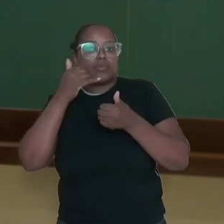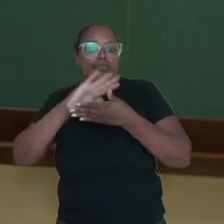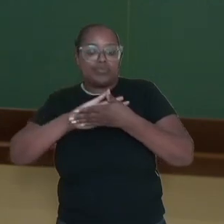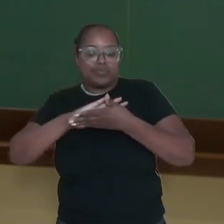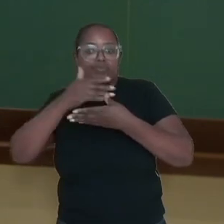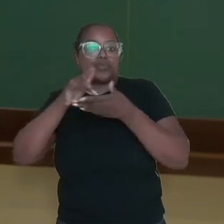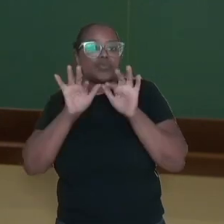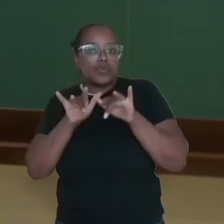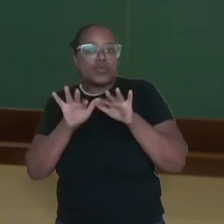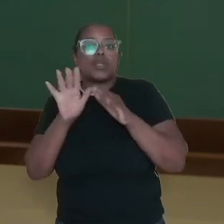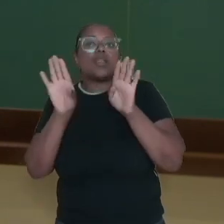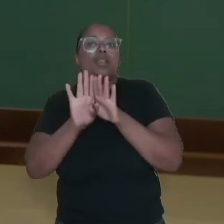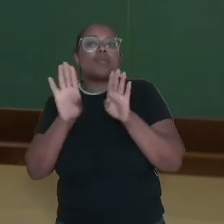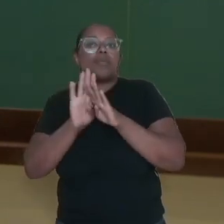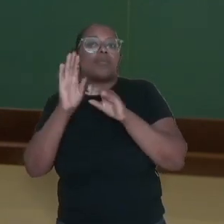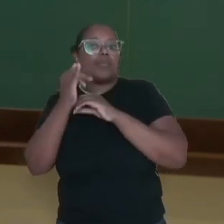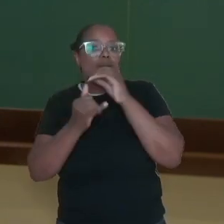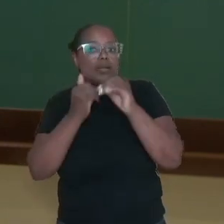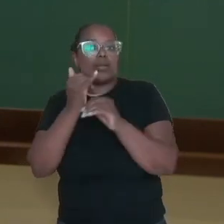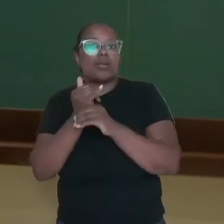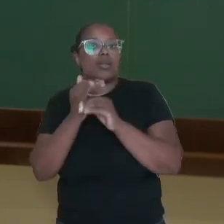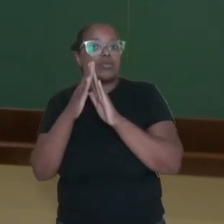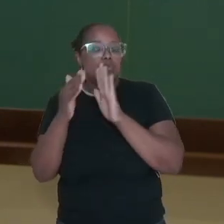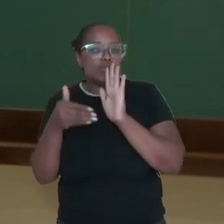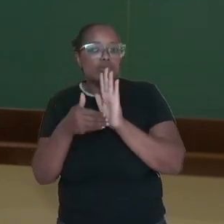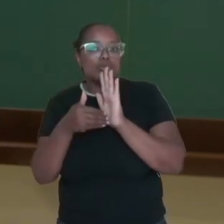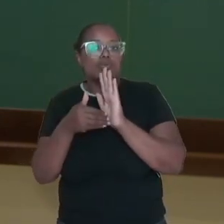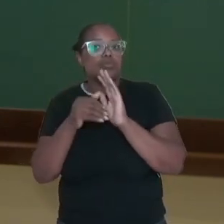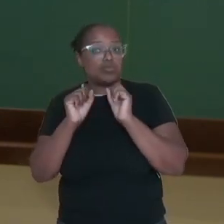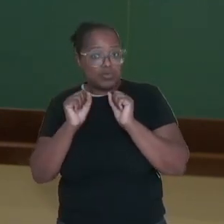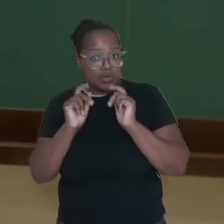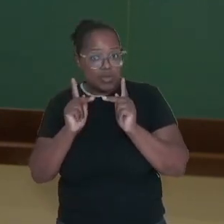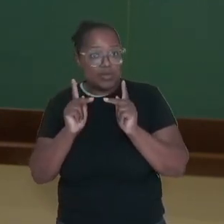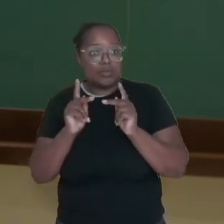e das competições de e-sports. Ok?